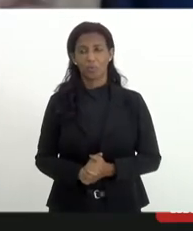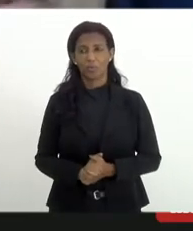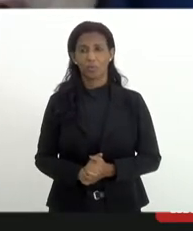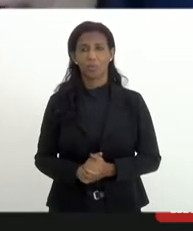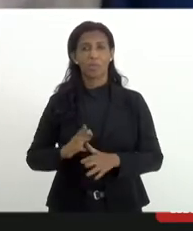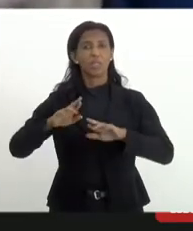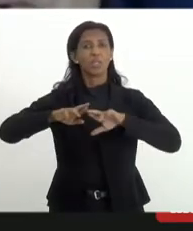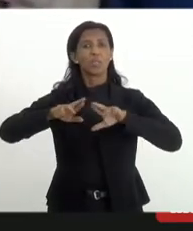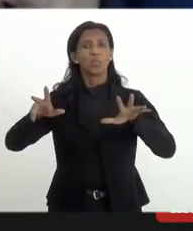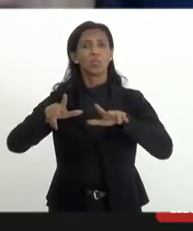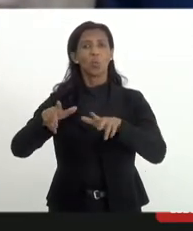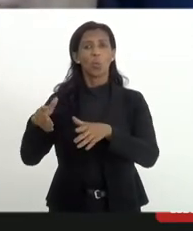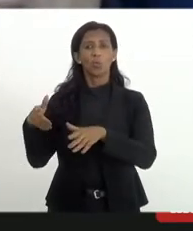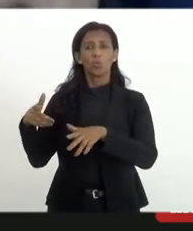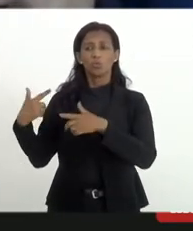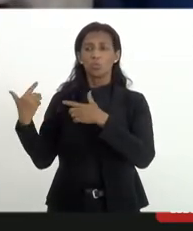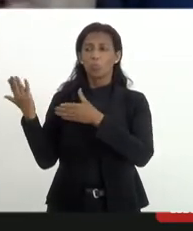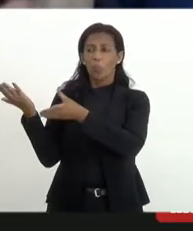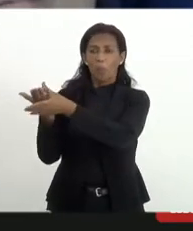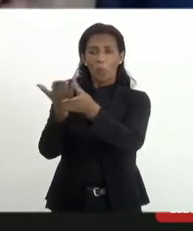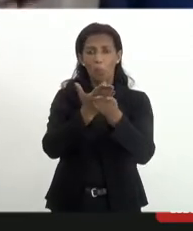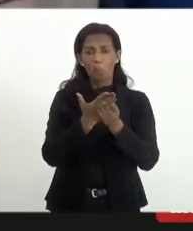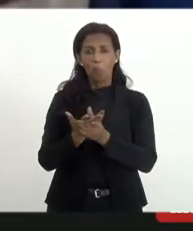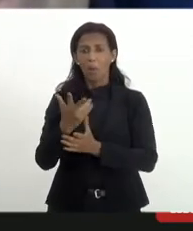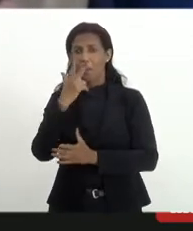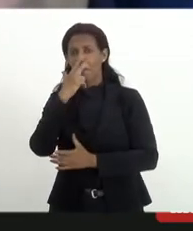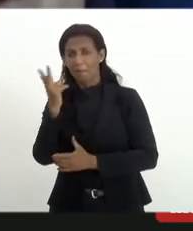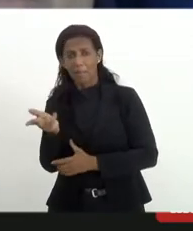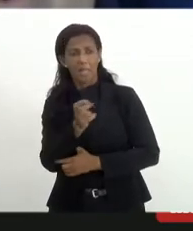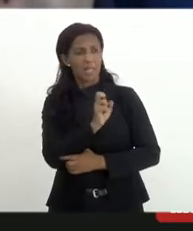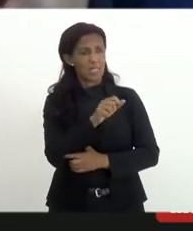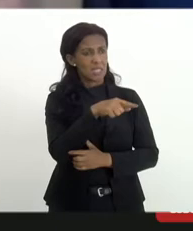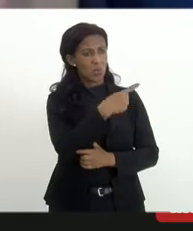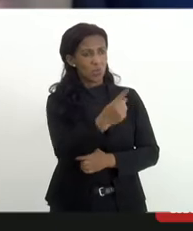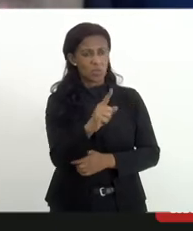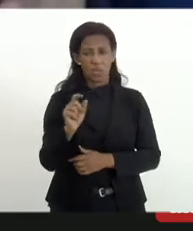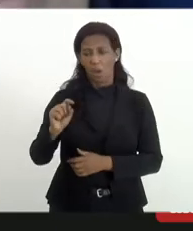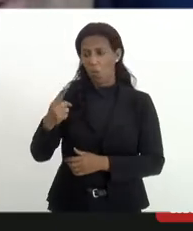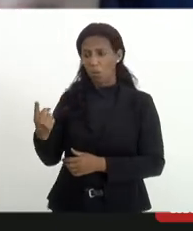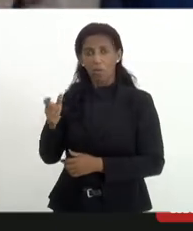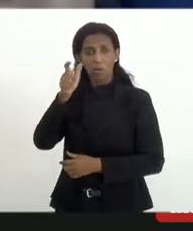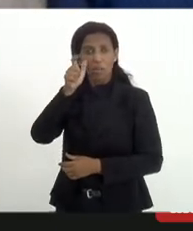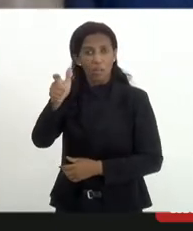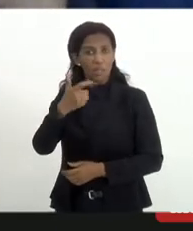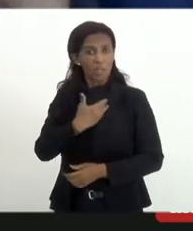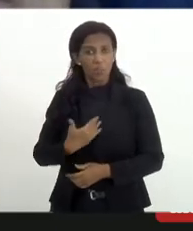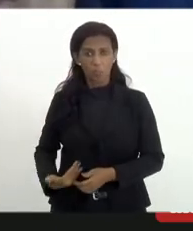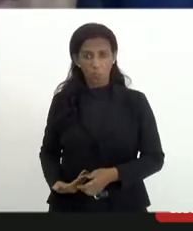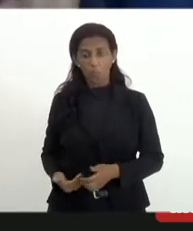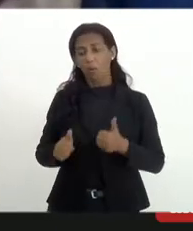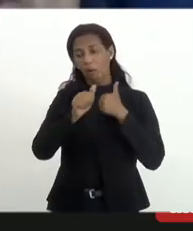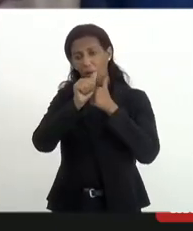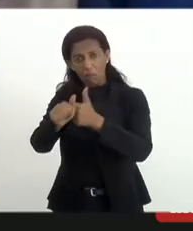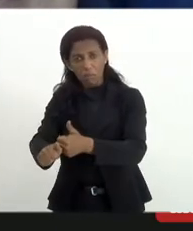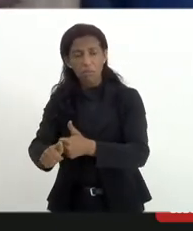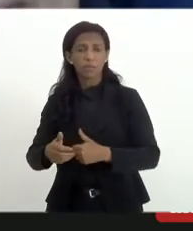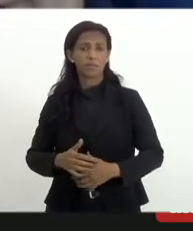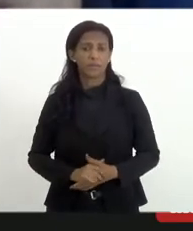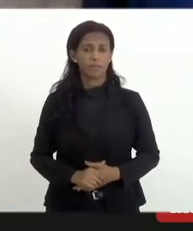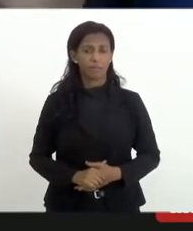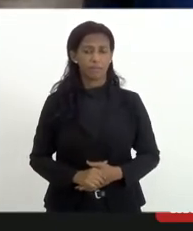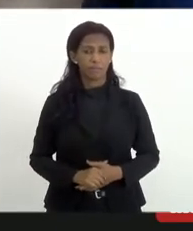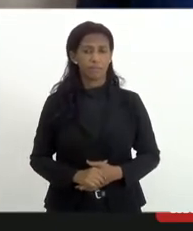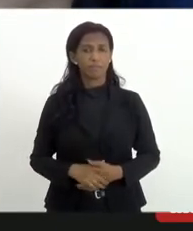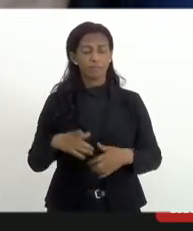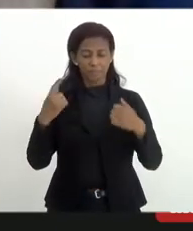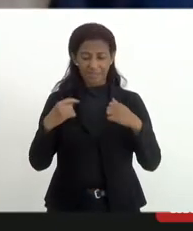todos os processos que aparecerem. Execução, não execução, havendo interesse público, temos que ir atrás. Temos